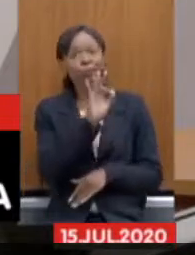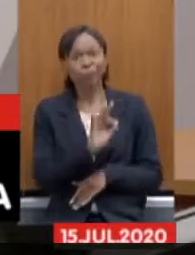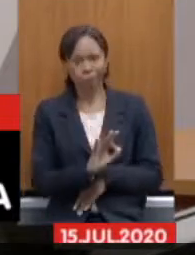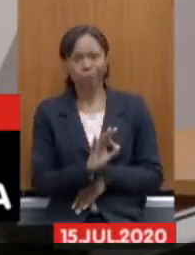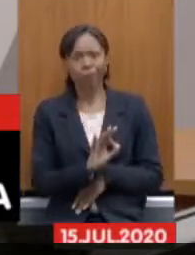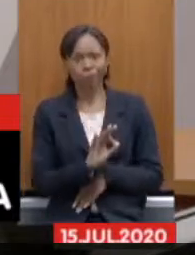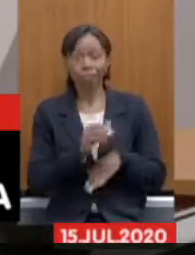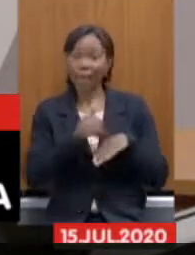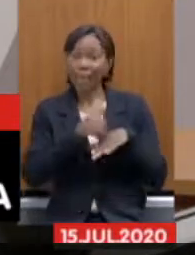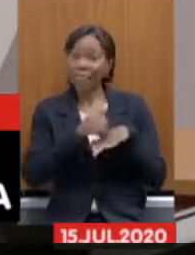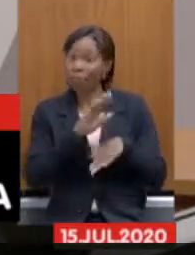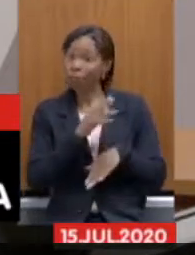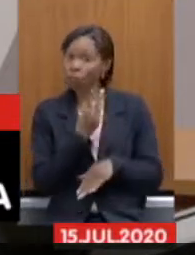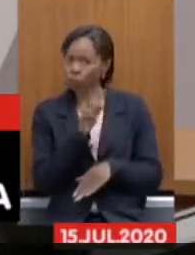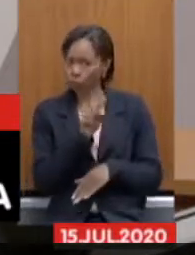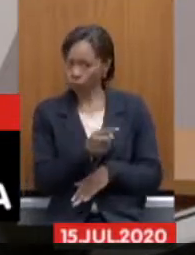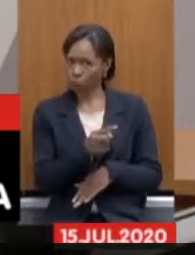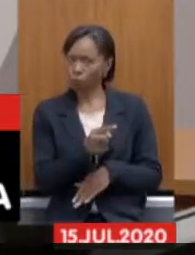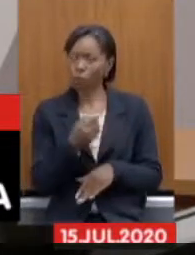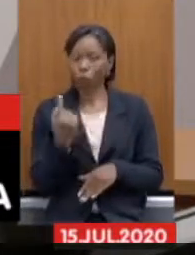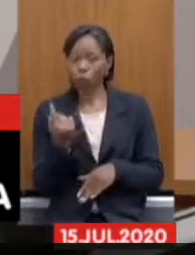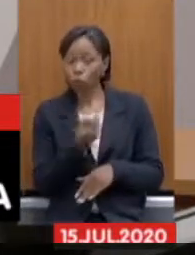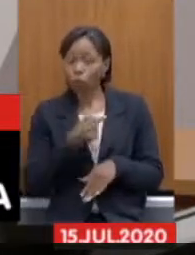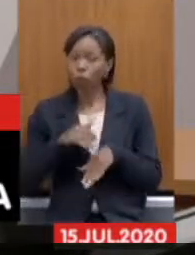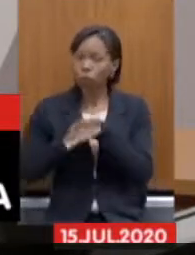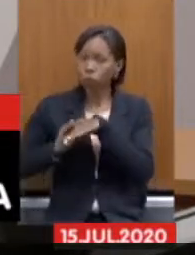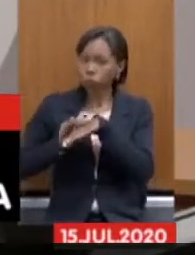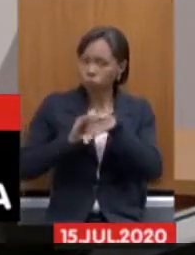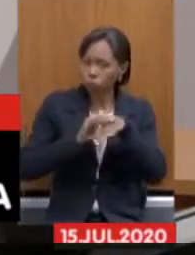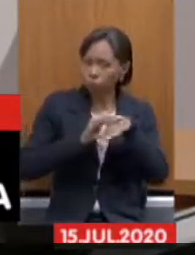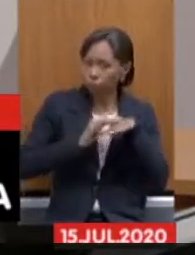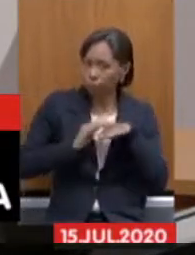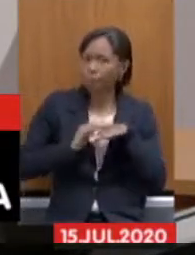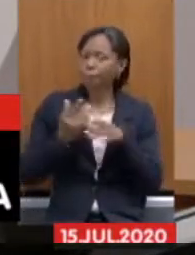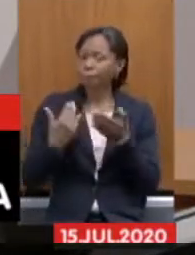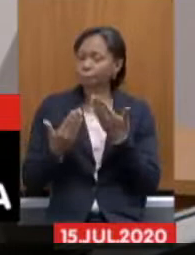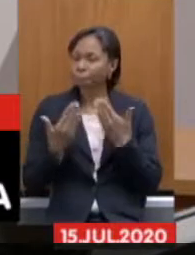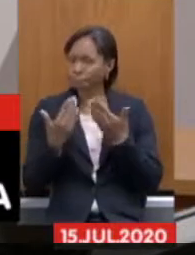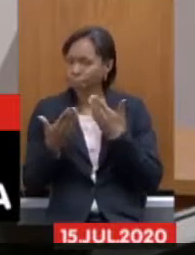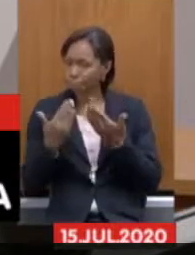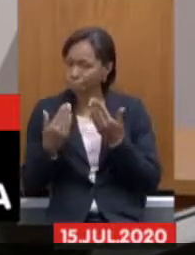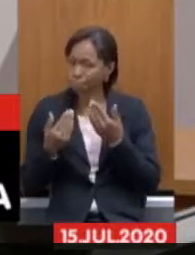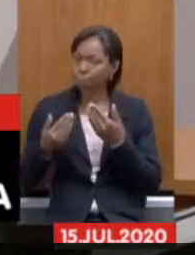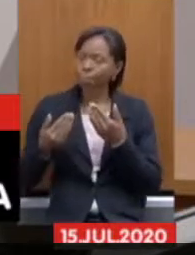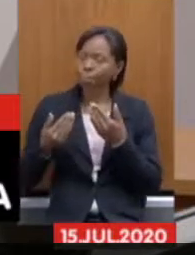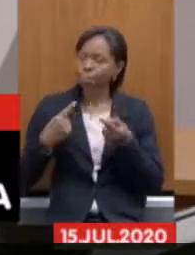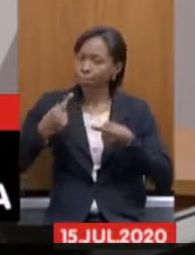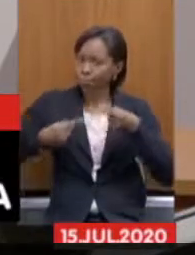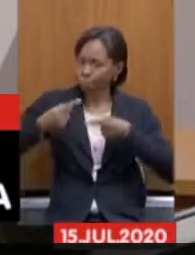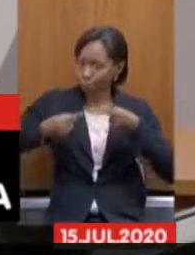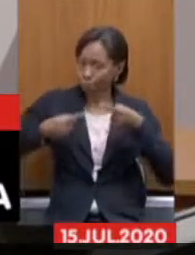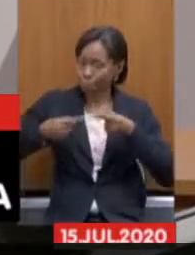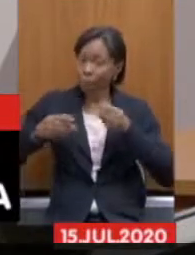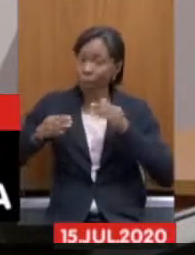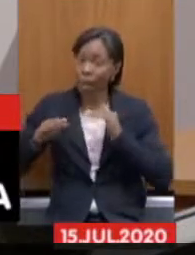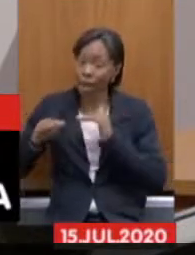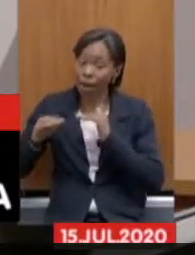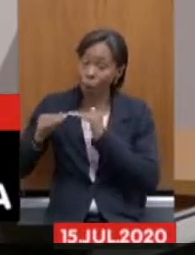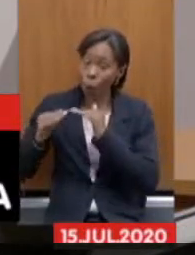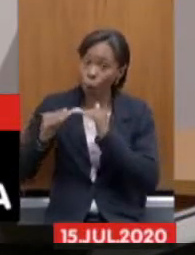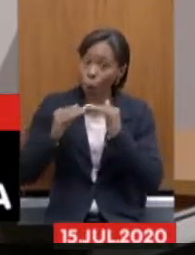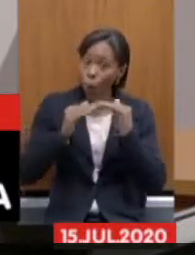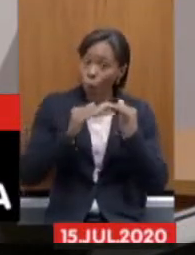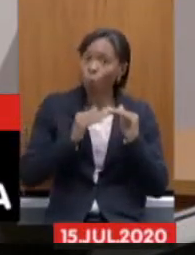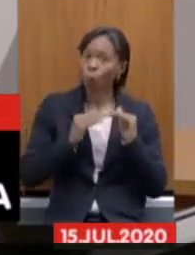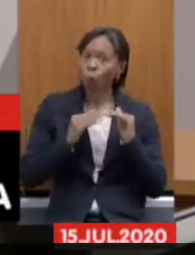discussão aí que nós vamos chegar devemos chegar um momento de discutir e chegar a um consenso nessa